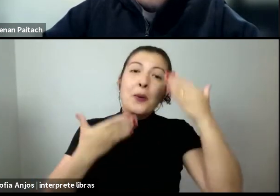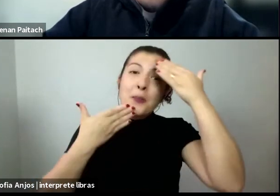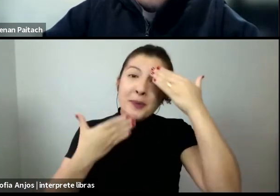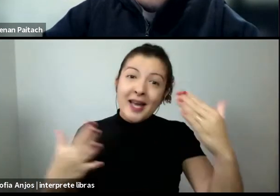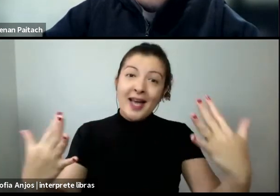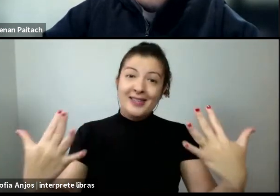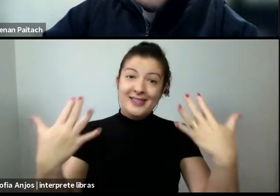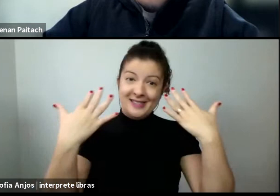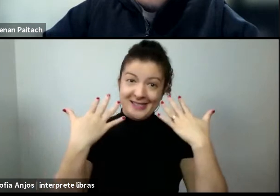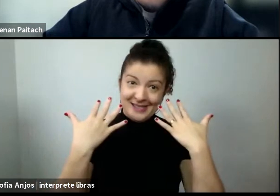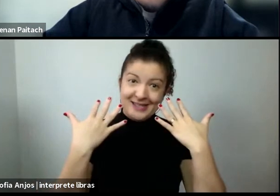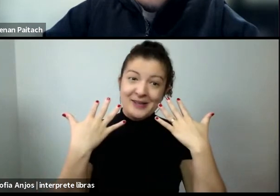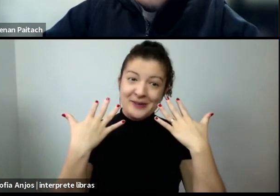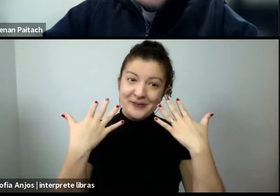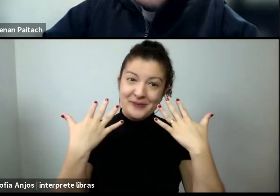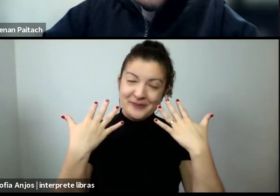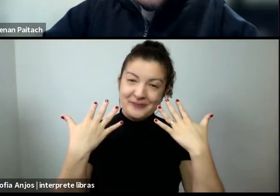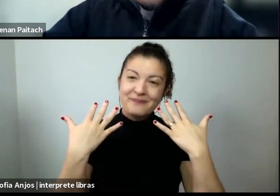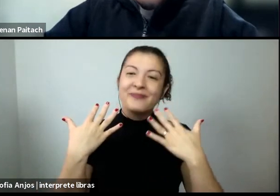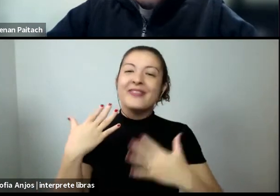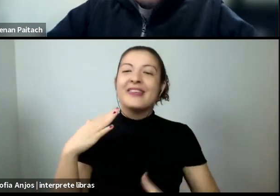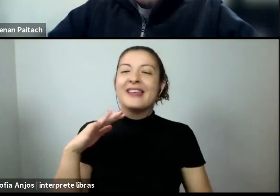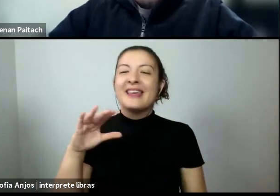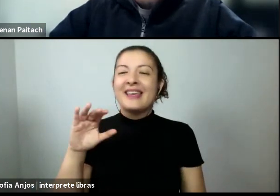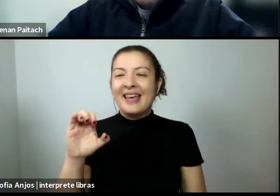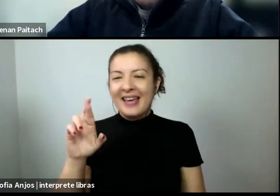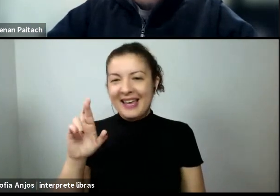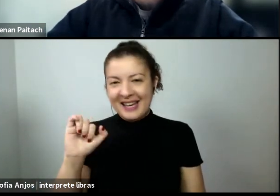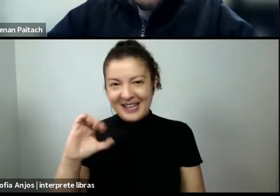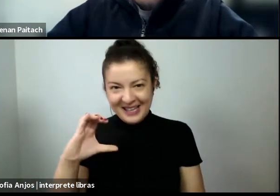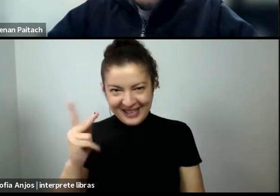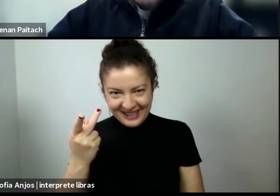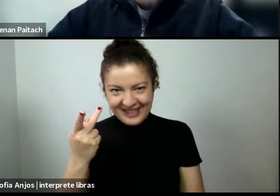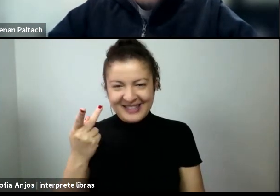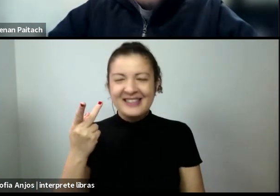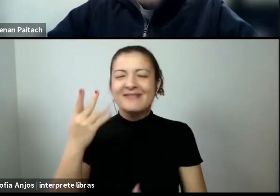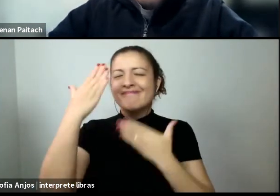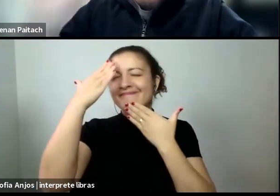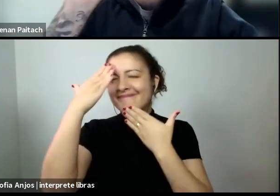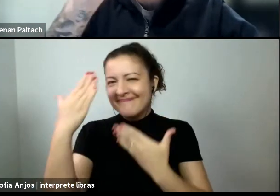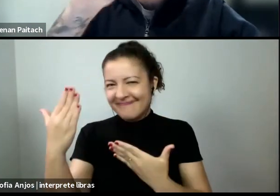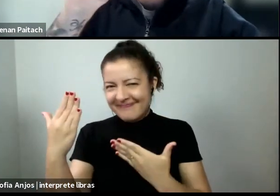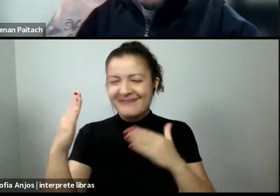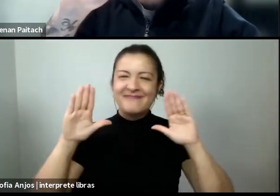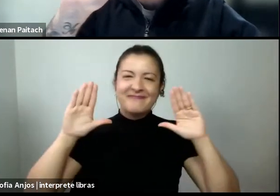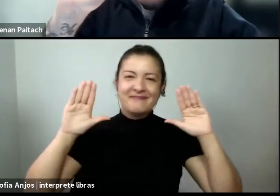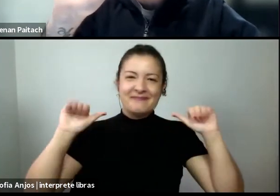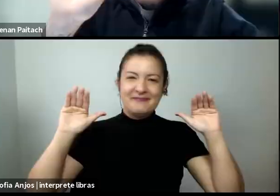atenção. Erich, gratidão, e nos vemos em breve. Tchau, tchau.